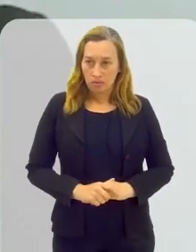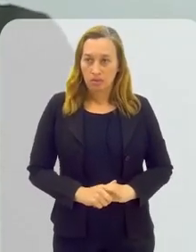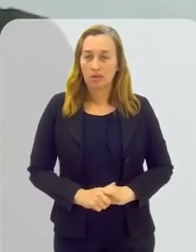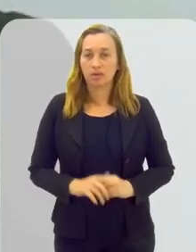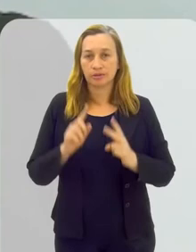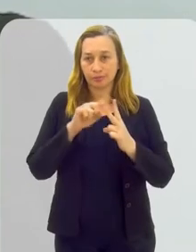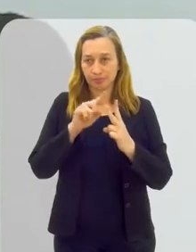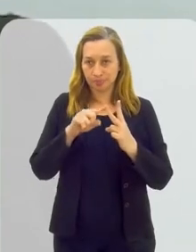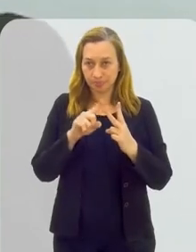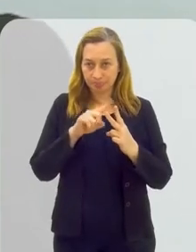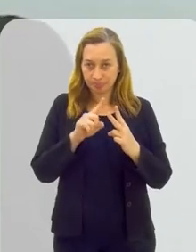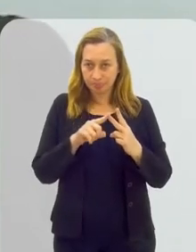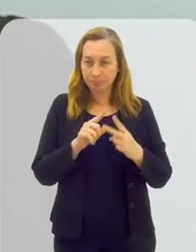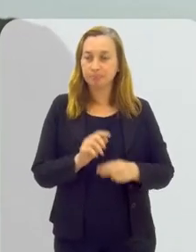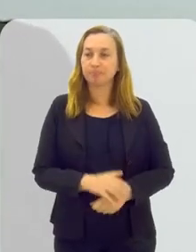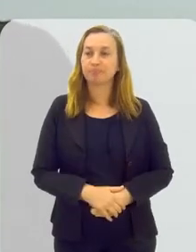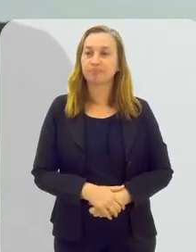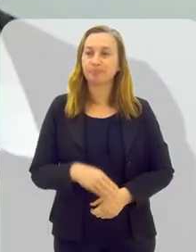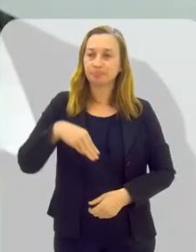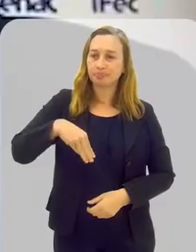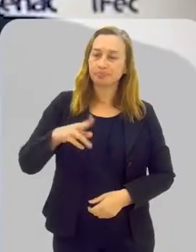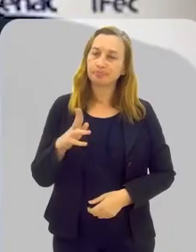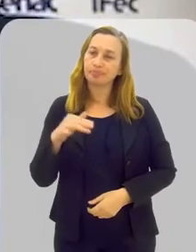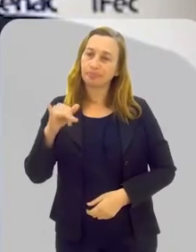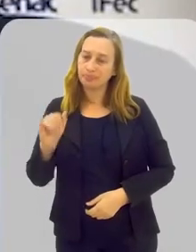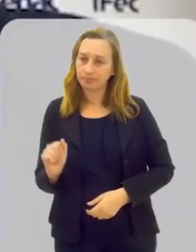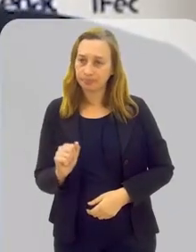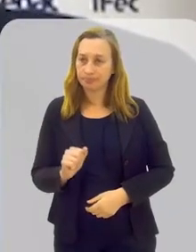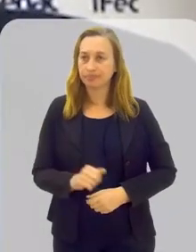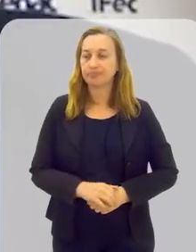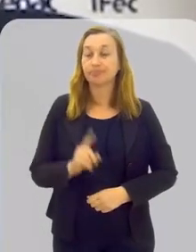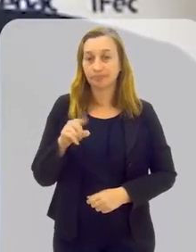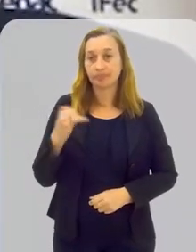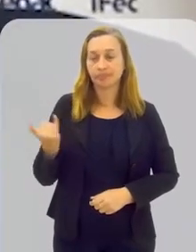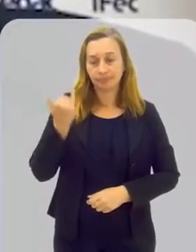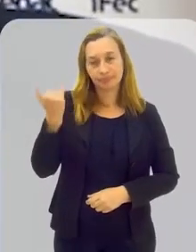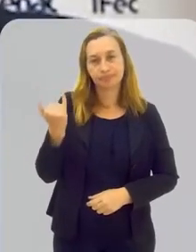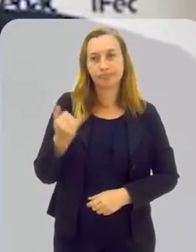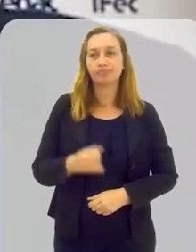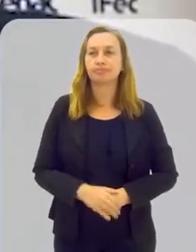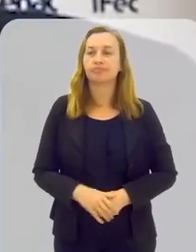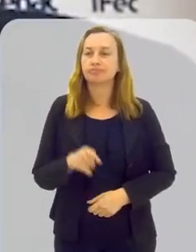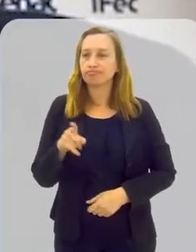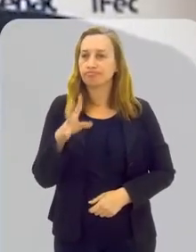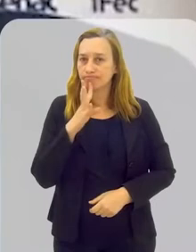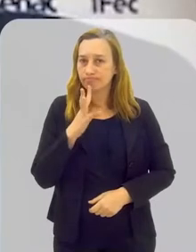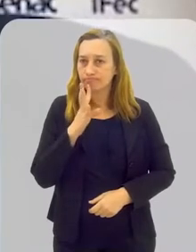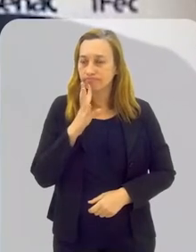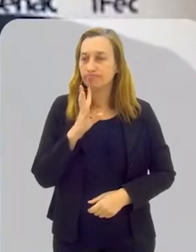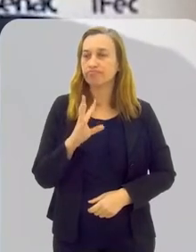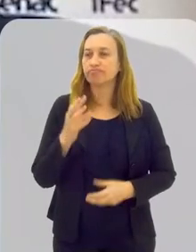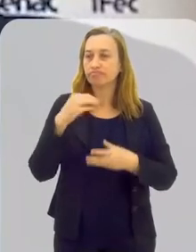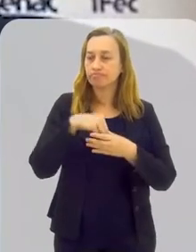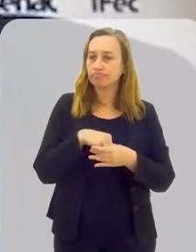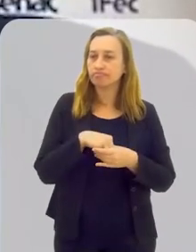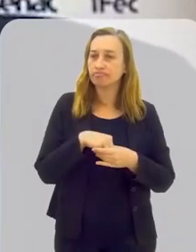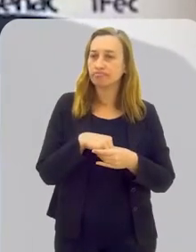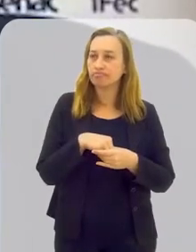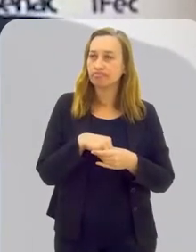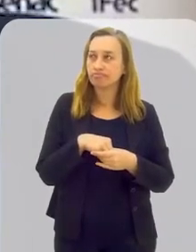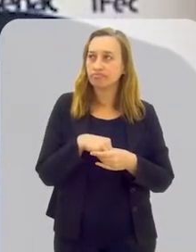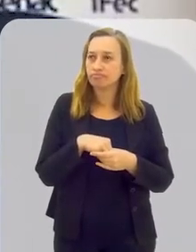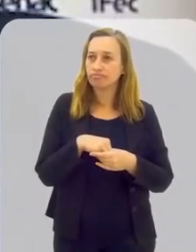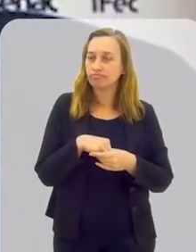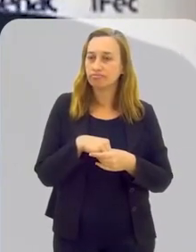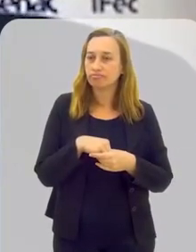do desenvolvimento desse maquinário vou te dar um dois spoiler de duas máquinas que eu não falei agora e que é importante